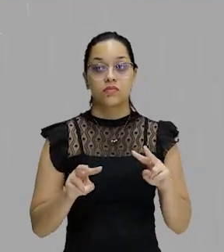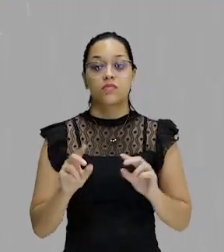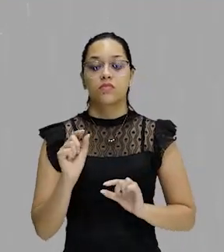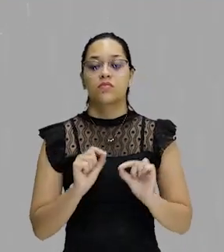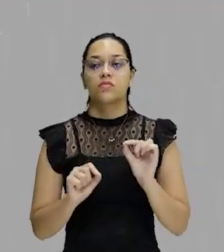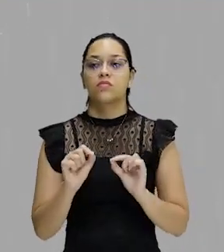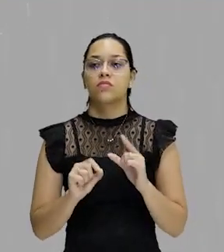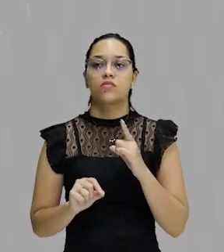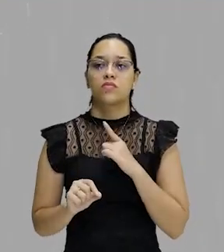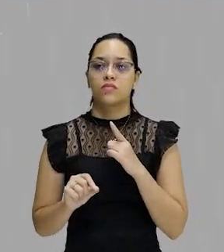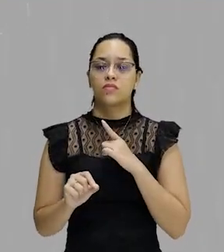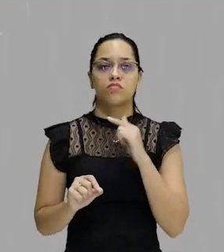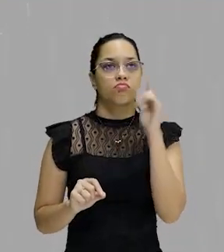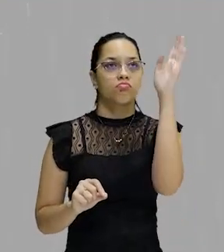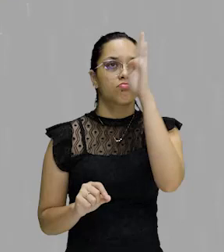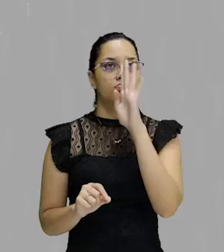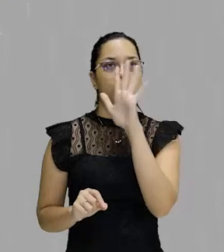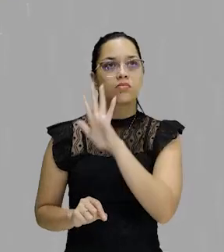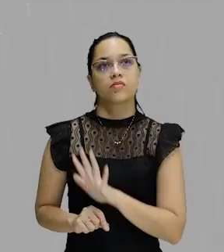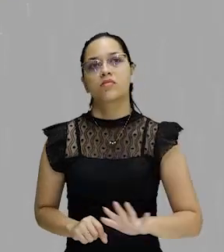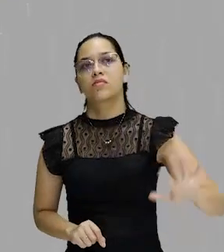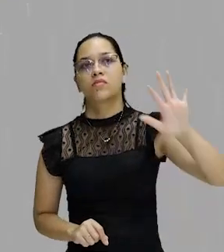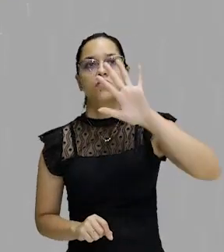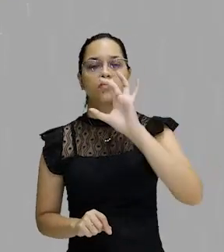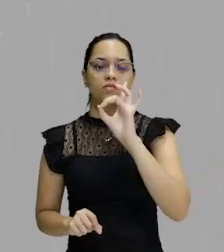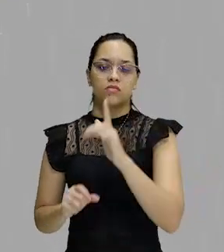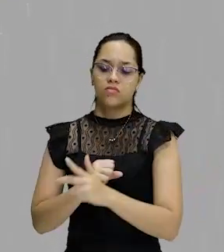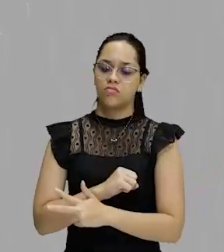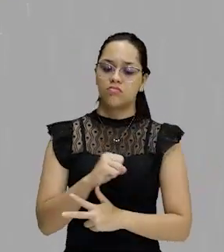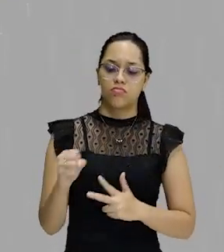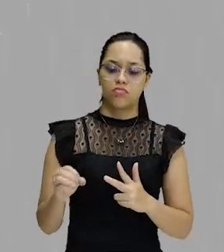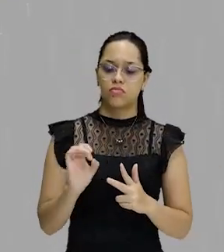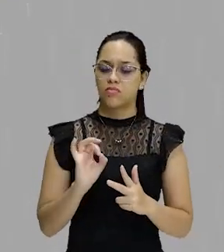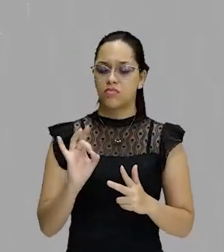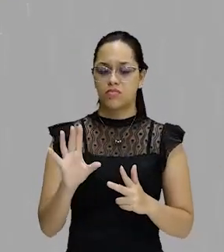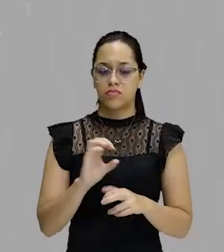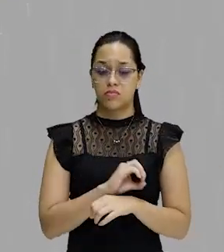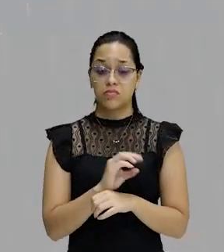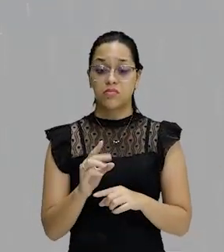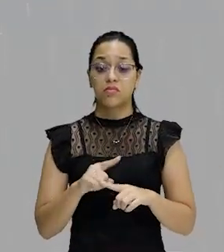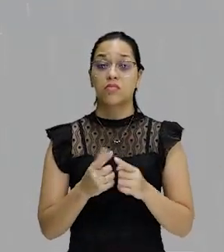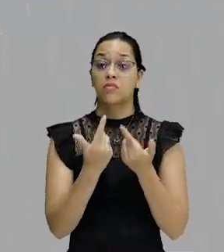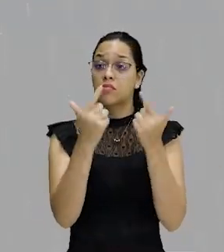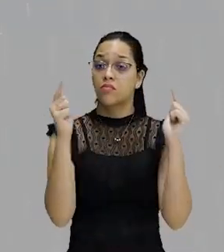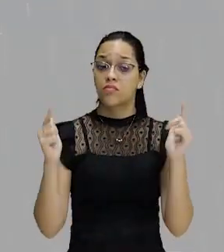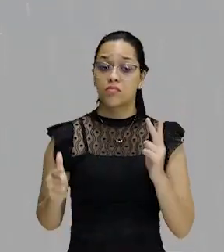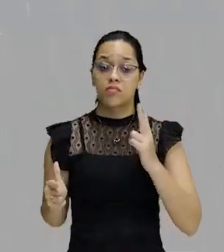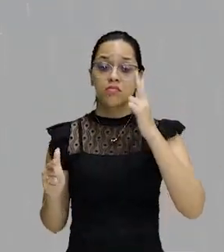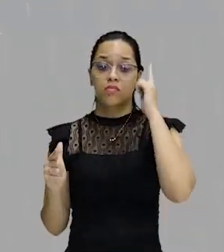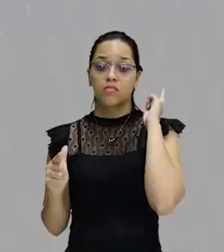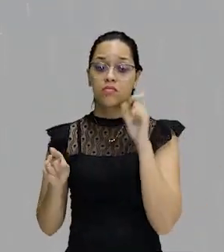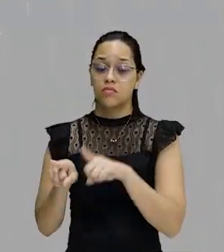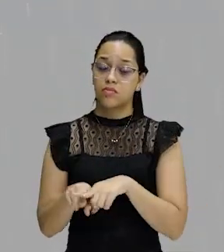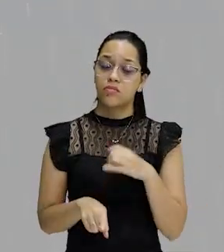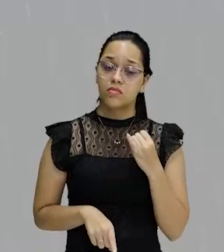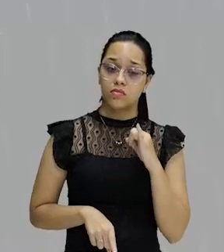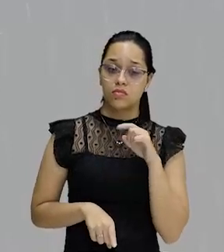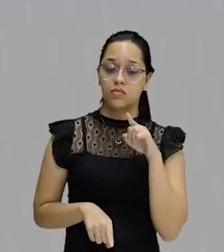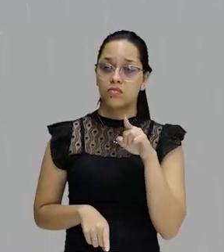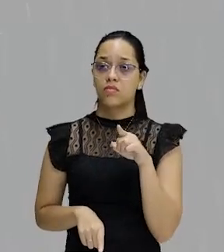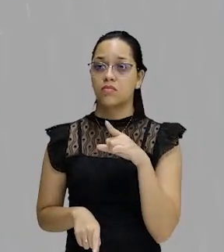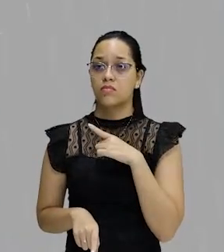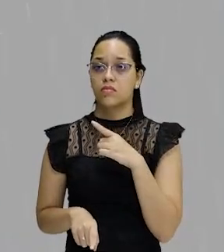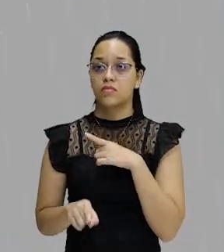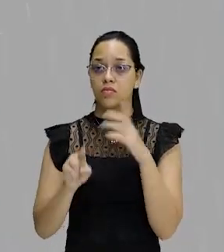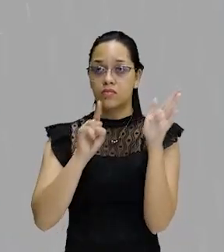está caindo a nível nacional. Não só no Enem, não só na UEMA, mas olhar outros vestibulares, até porque se você pega